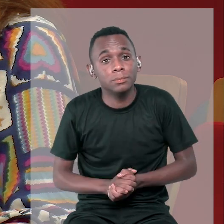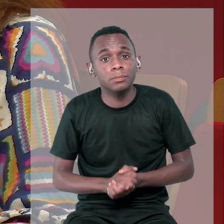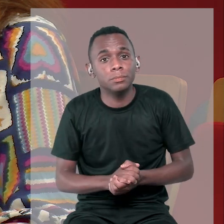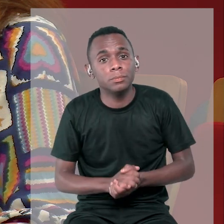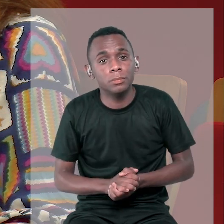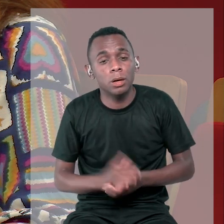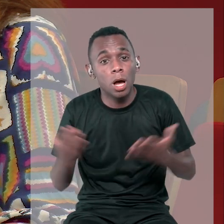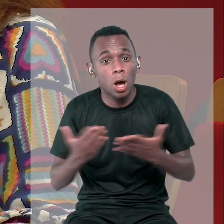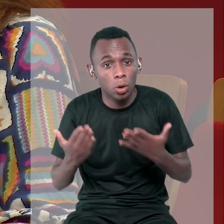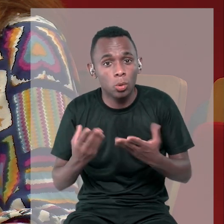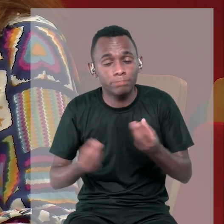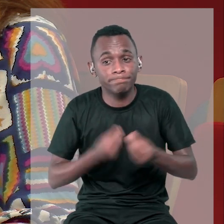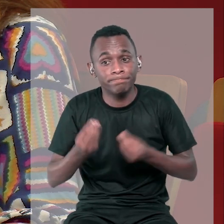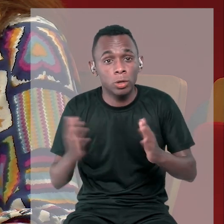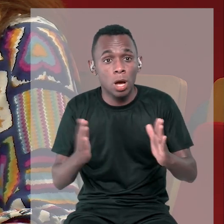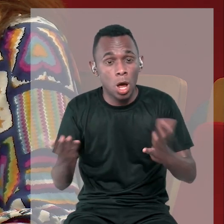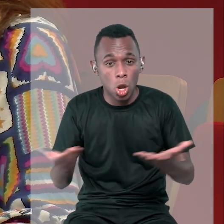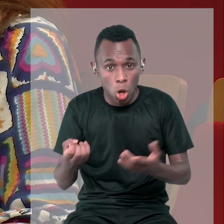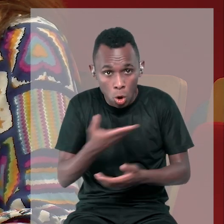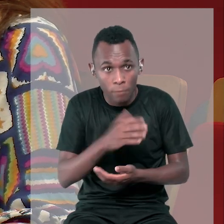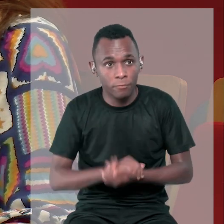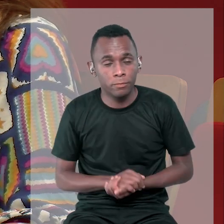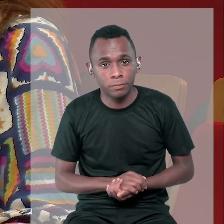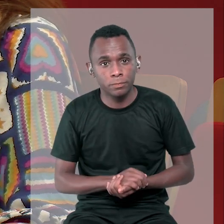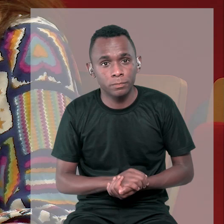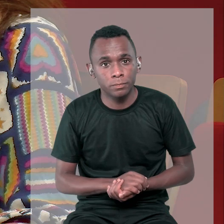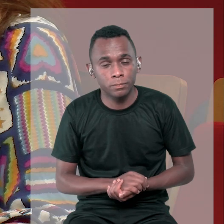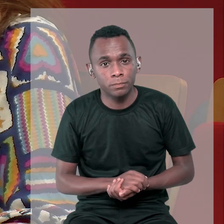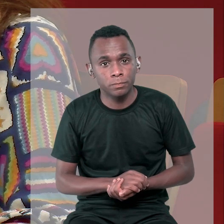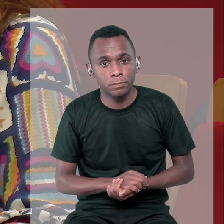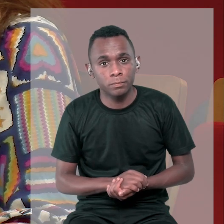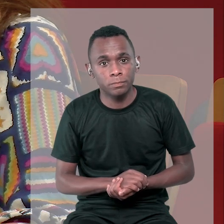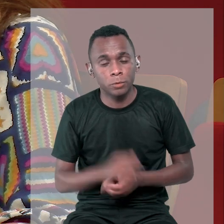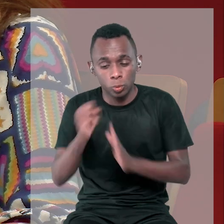chegar num impasse contemporâneo. É que com o século